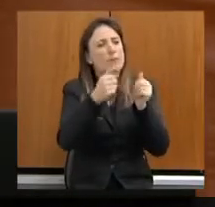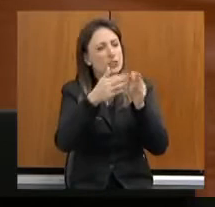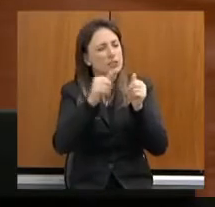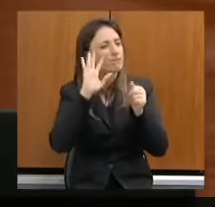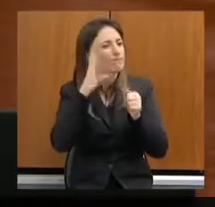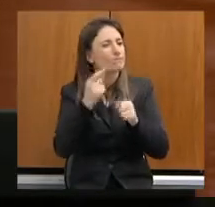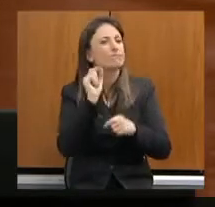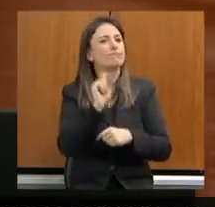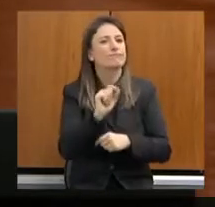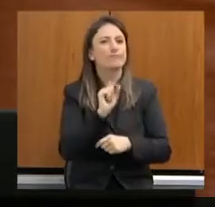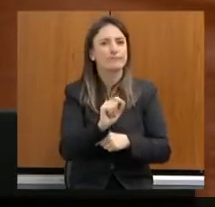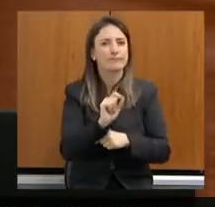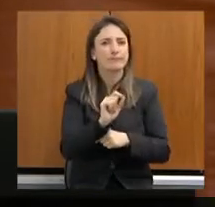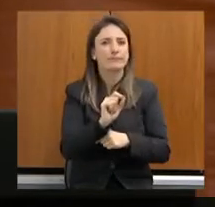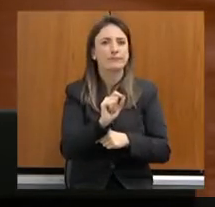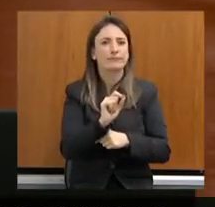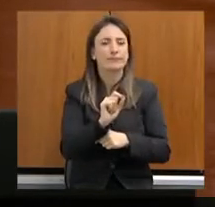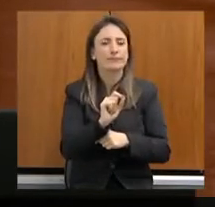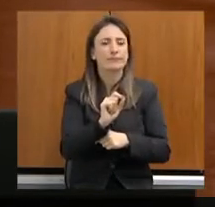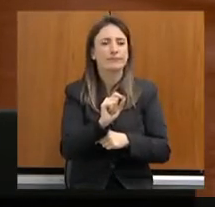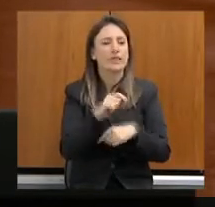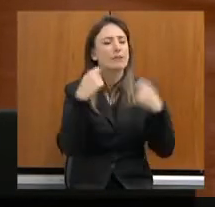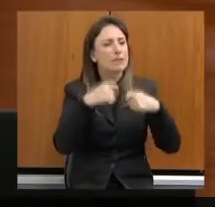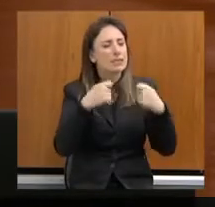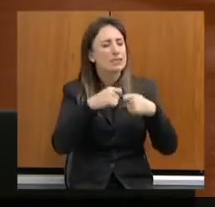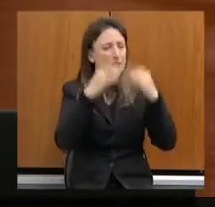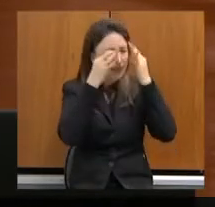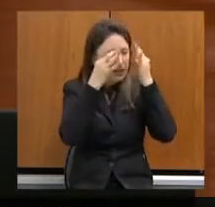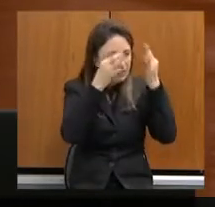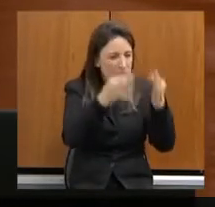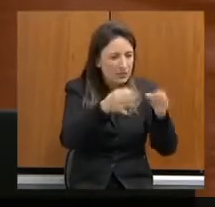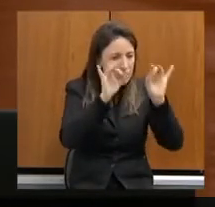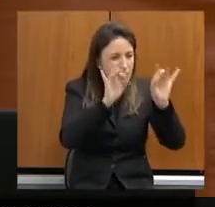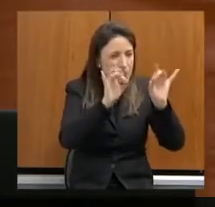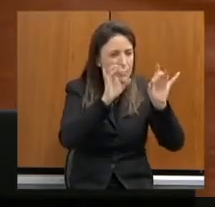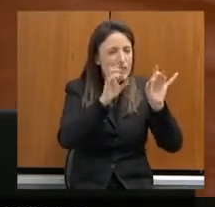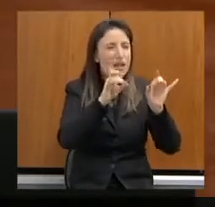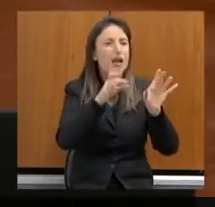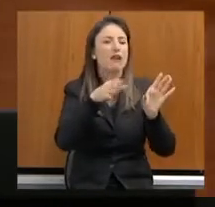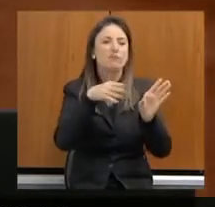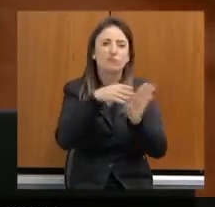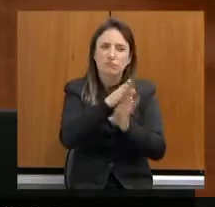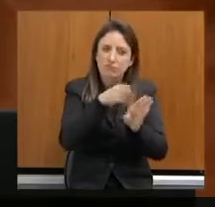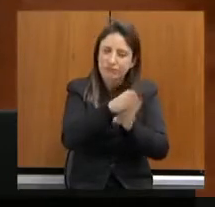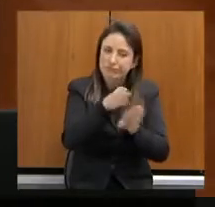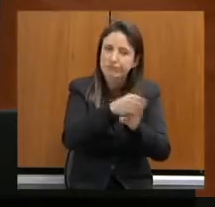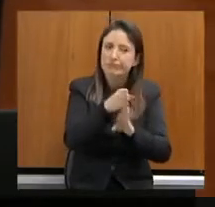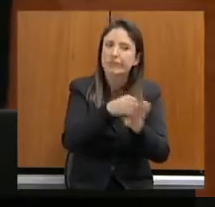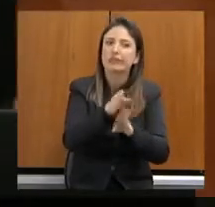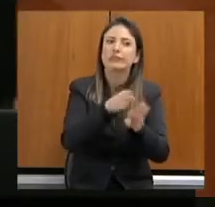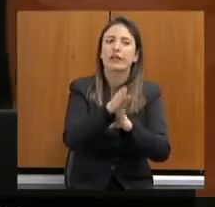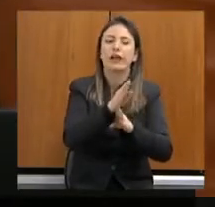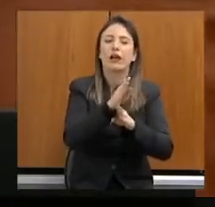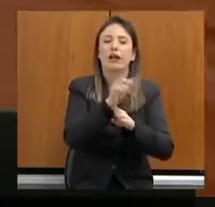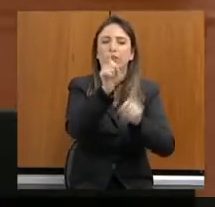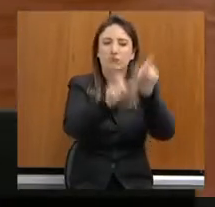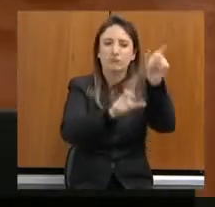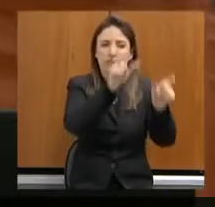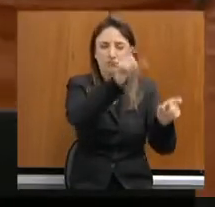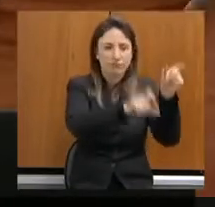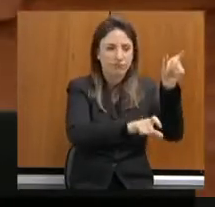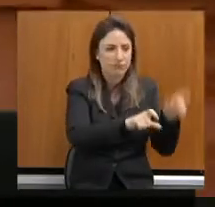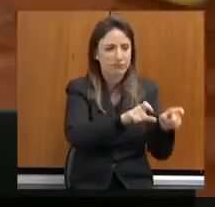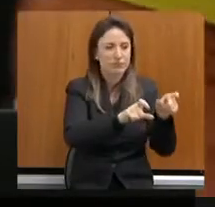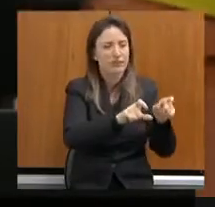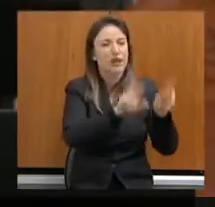providências para que seja dada atenção especial a orientação dos produtores de